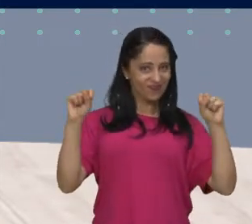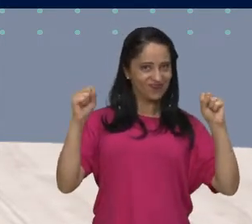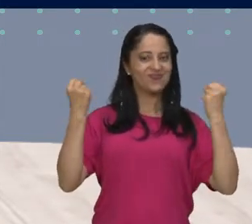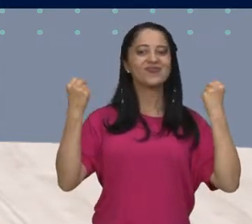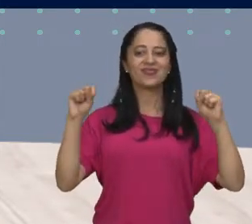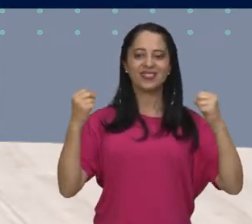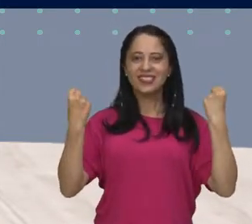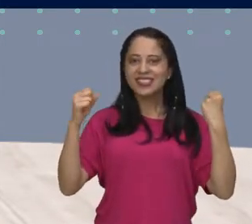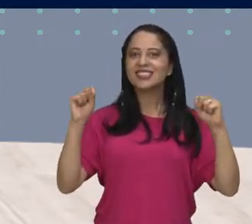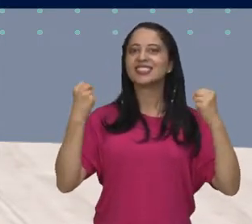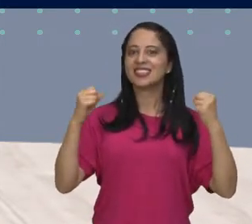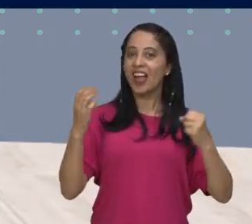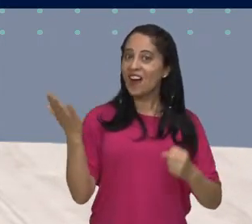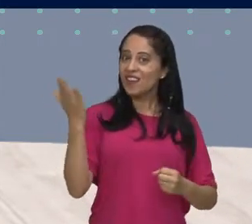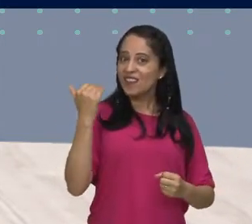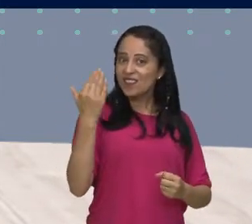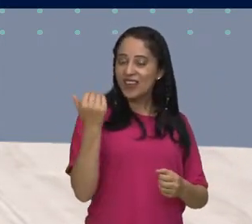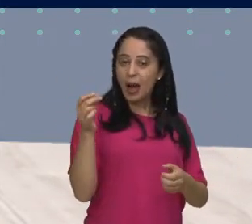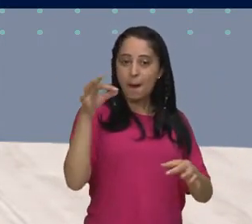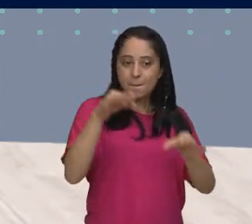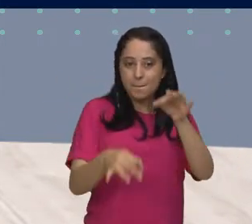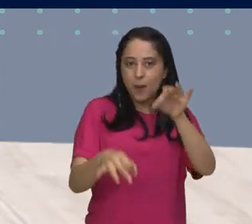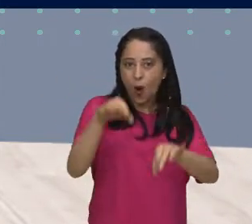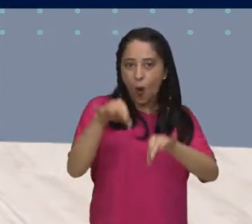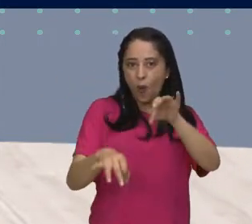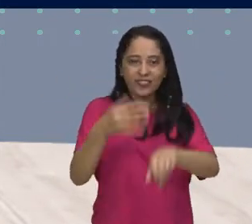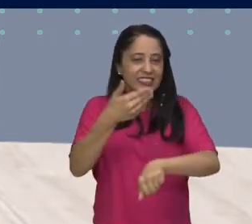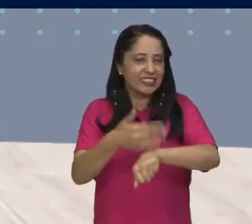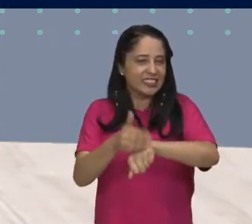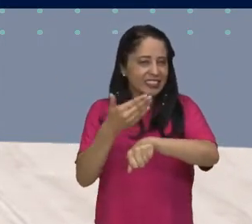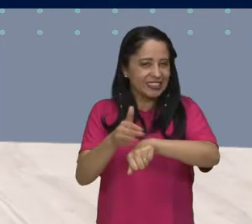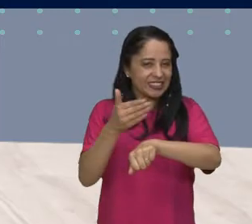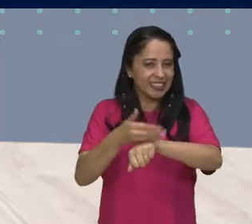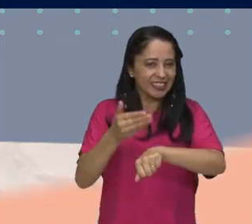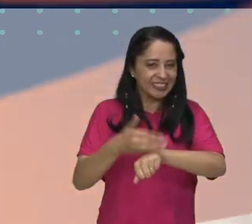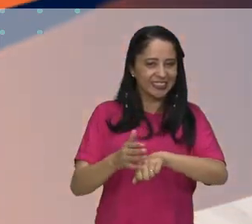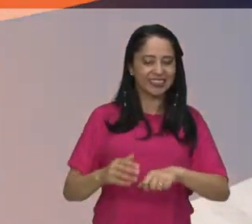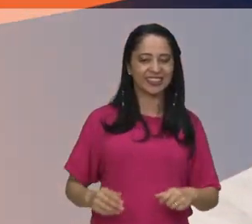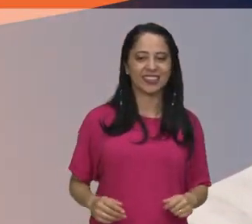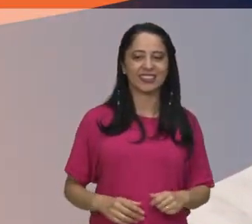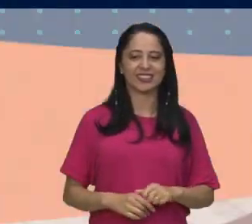exercícios com a nossa oficina de treinamento.